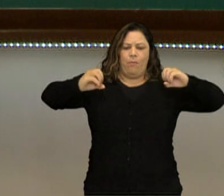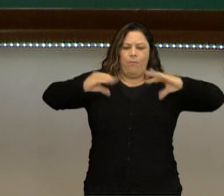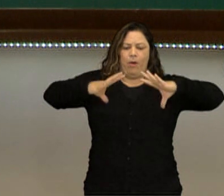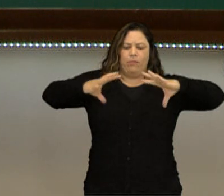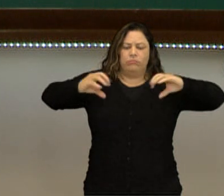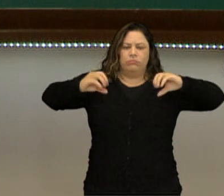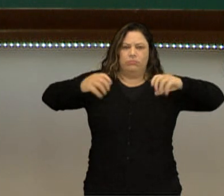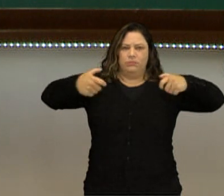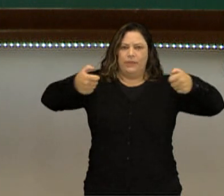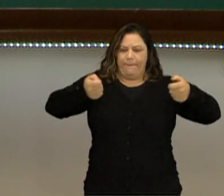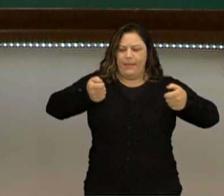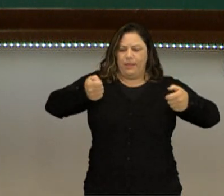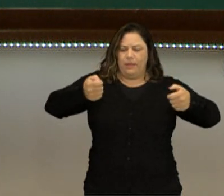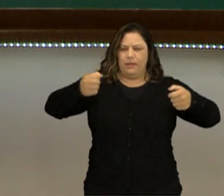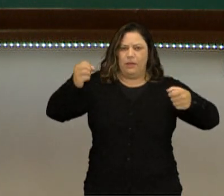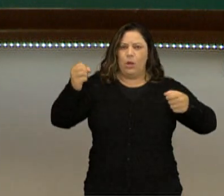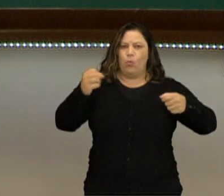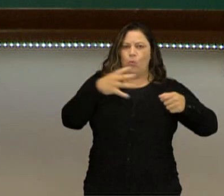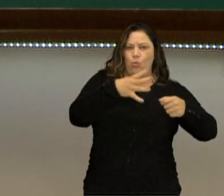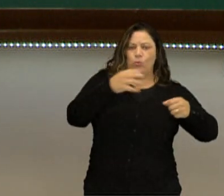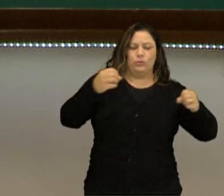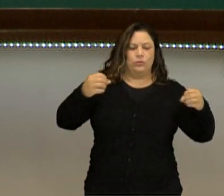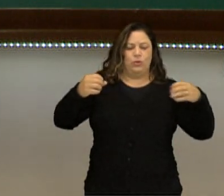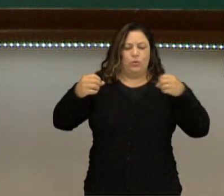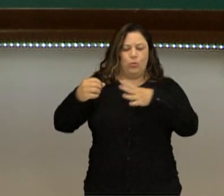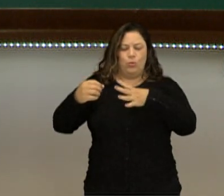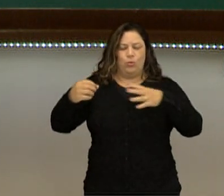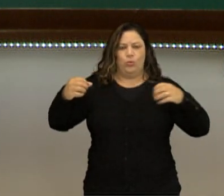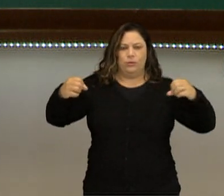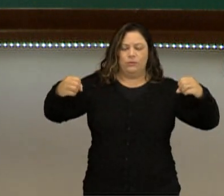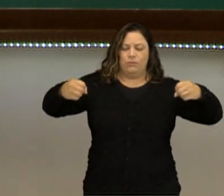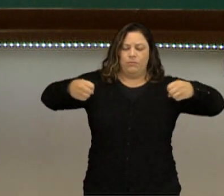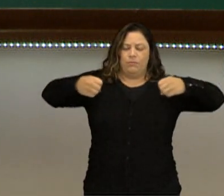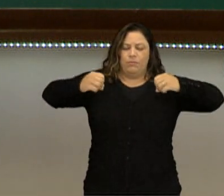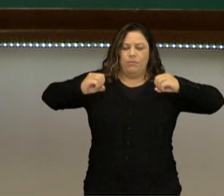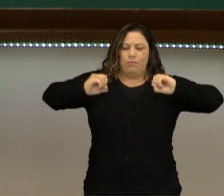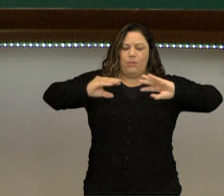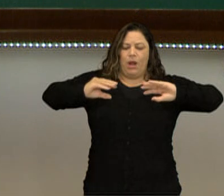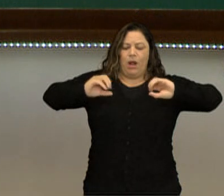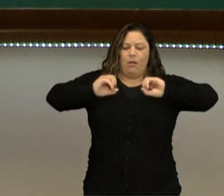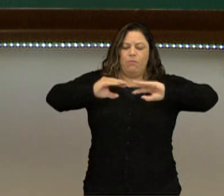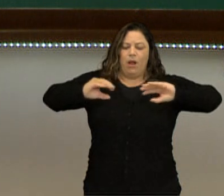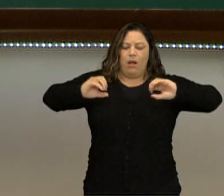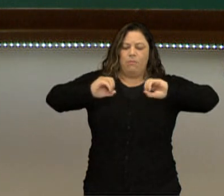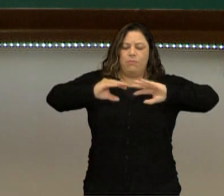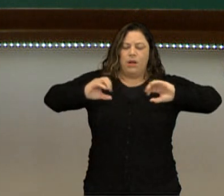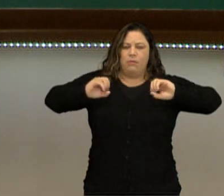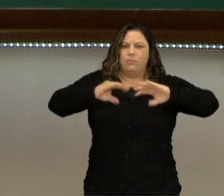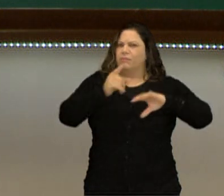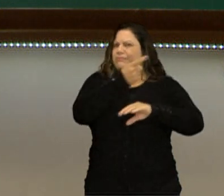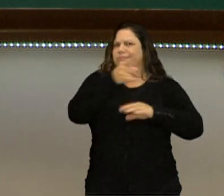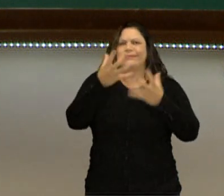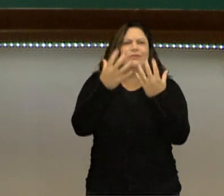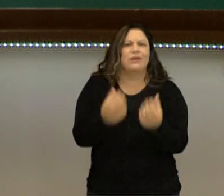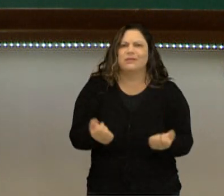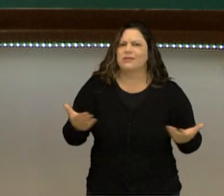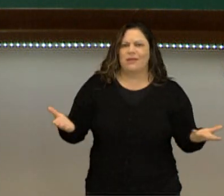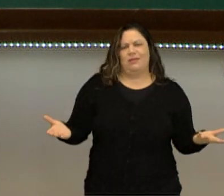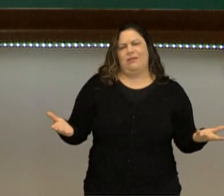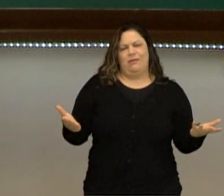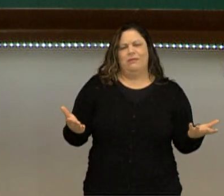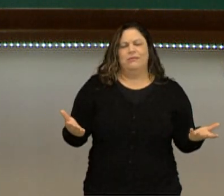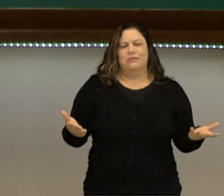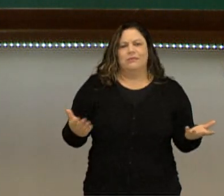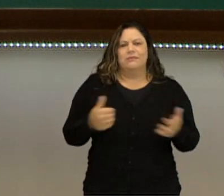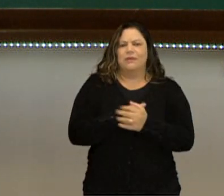partículas, deveriam ocorrer colisões, e é algo que não acontece. Então ele não conseguia aceitar que a luz era um feixe de